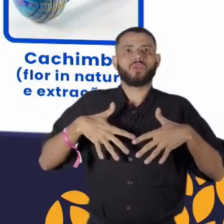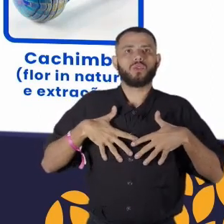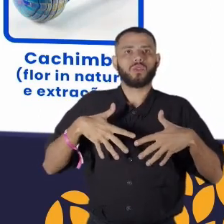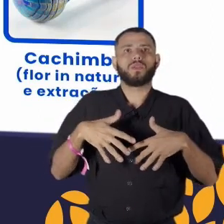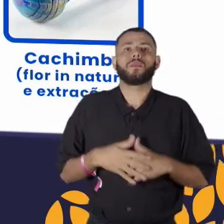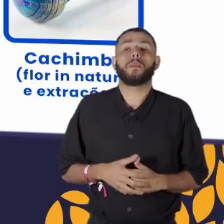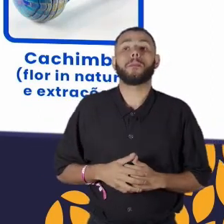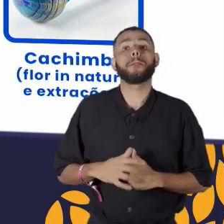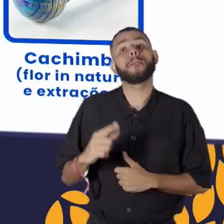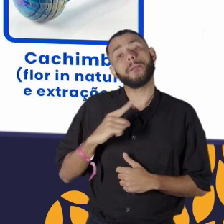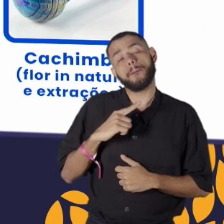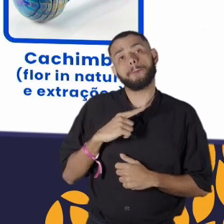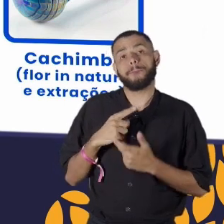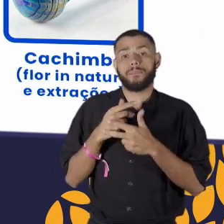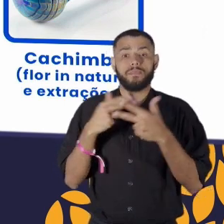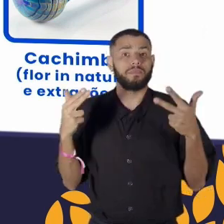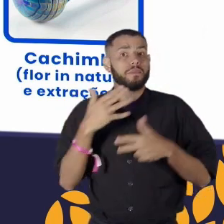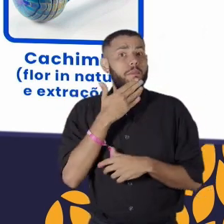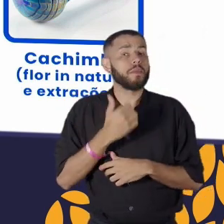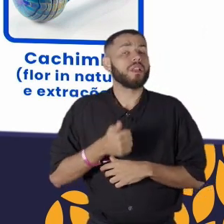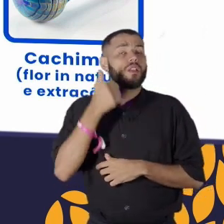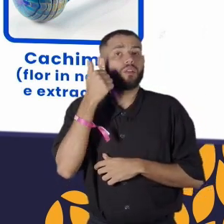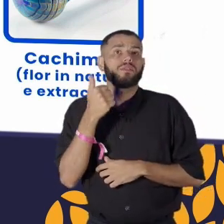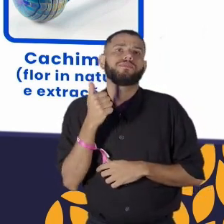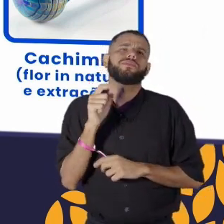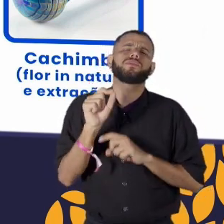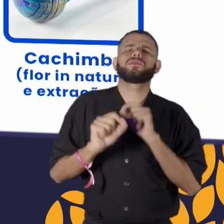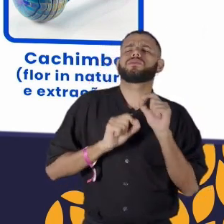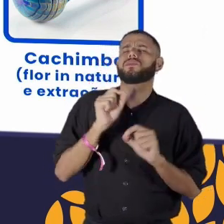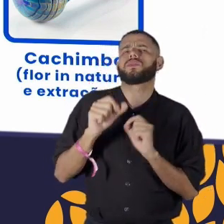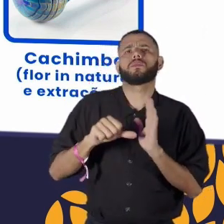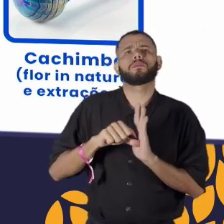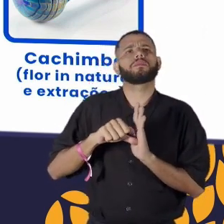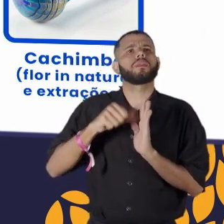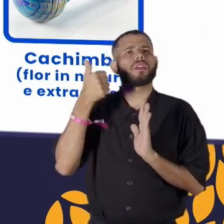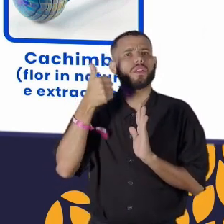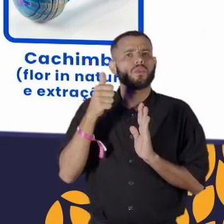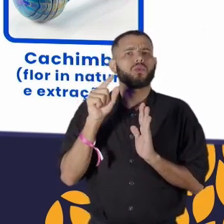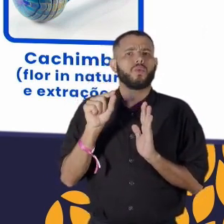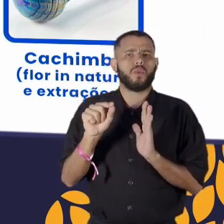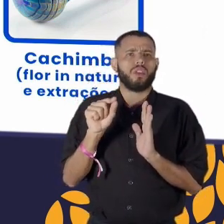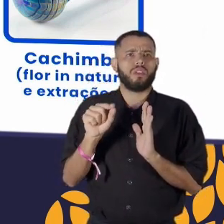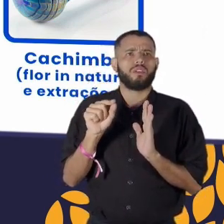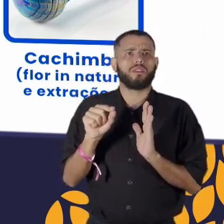algumas vantagens. Primeira vantagem da via pulmonar,